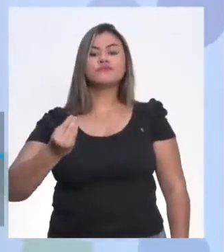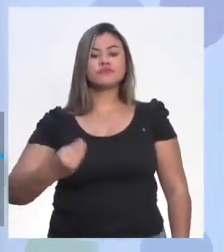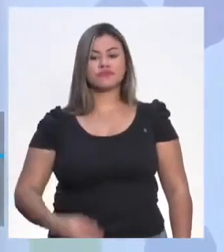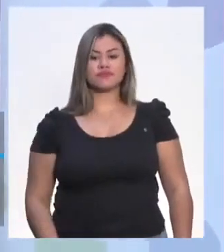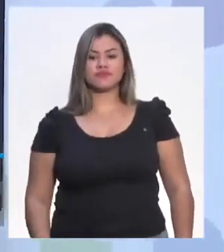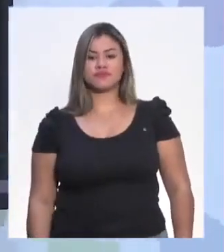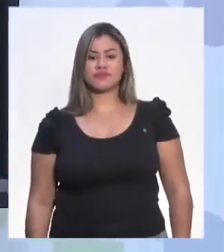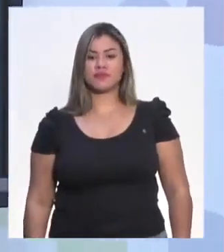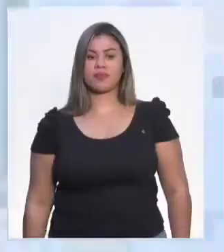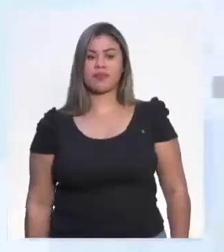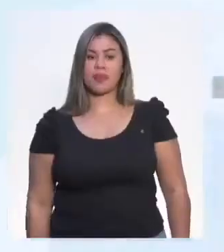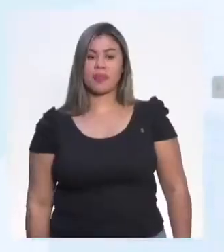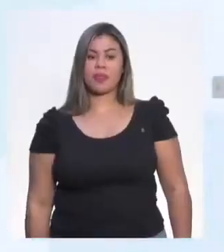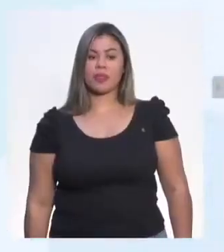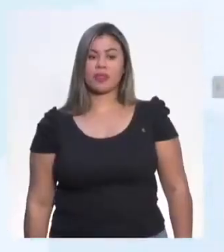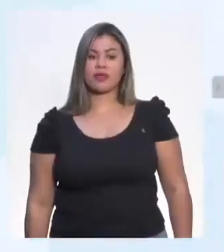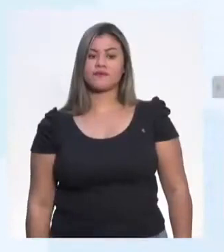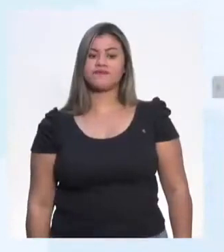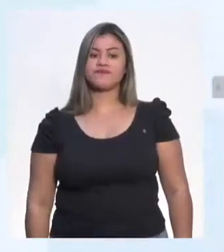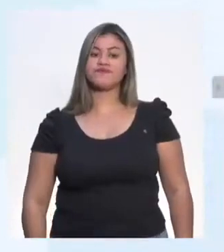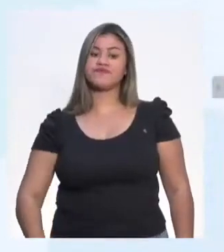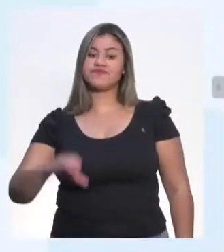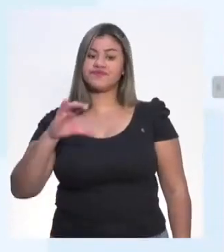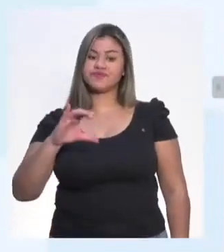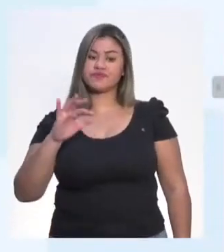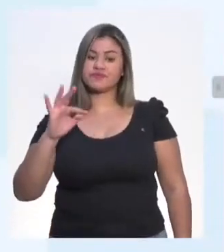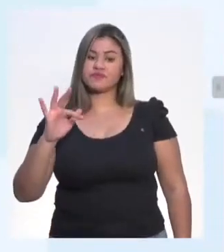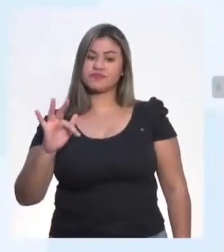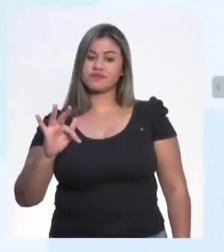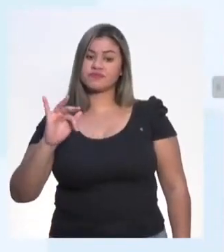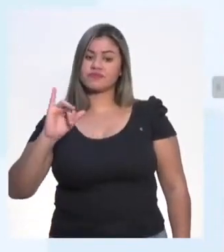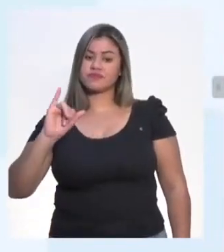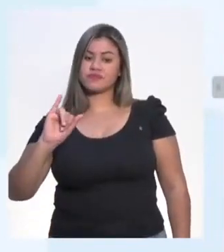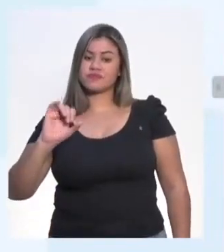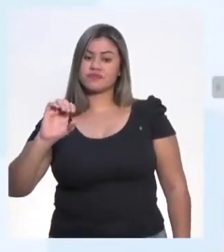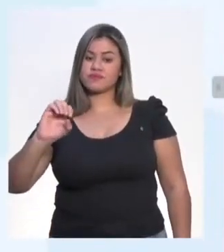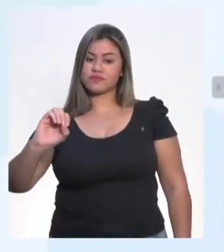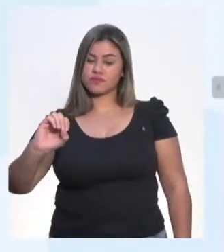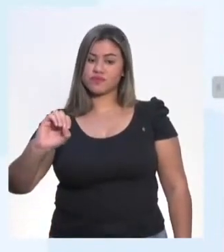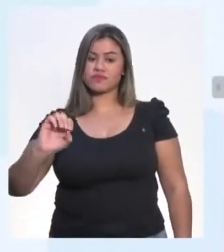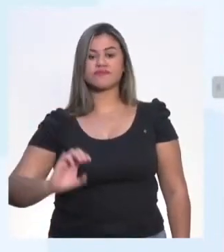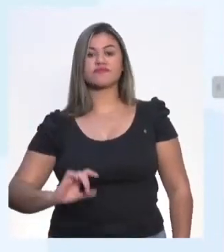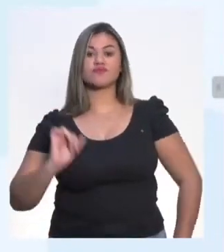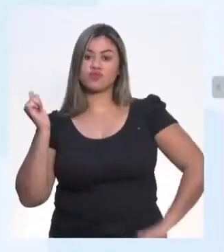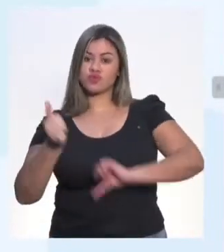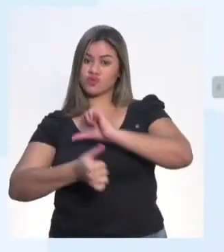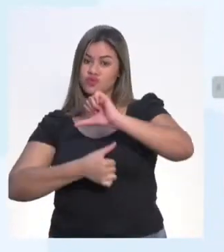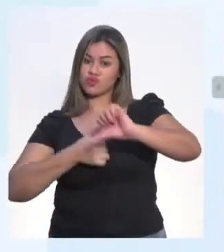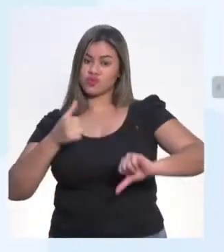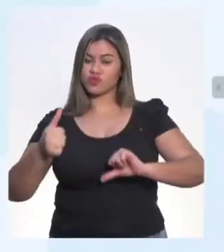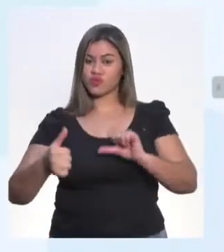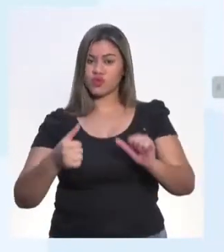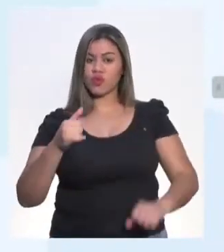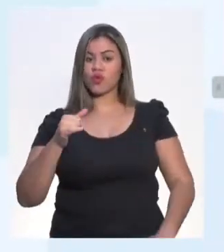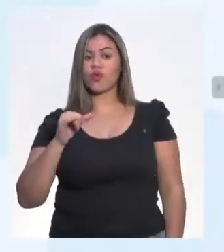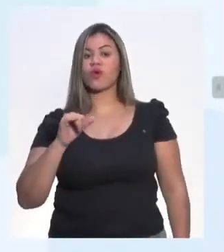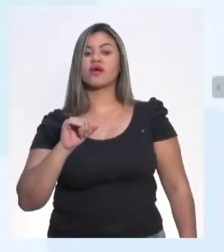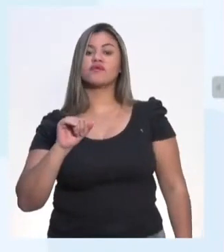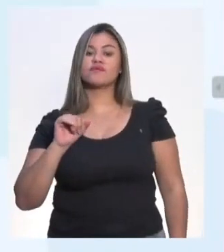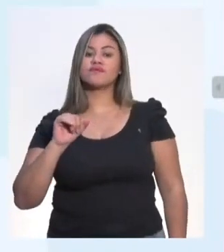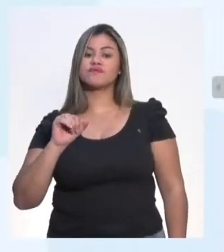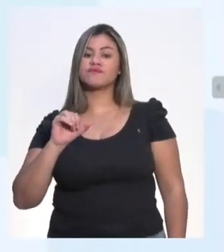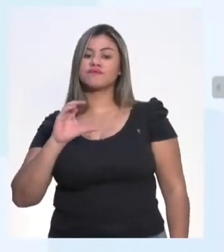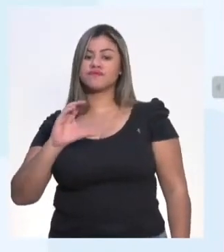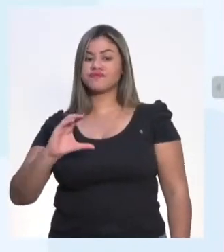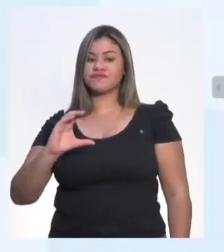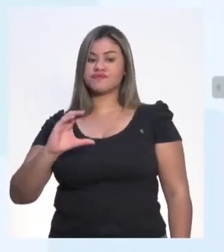C. Depois eu vou usar F, I, O. Vou trocar o I com o O.